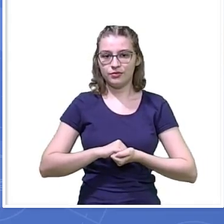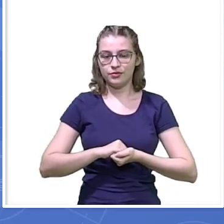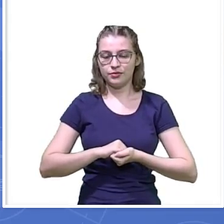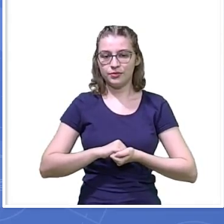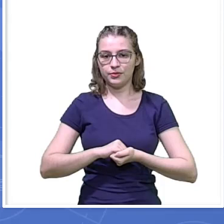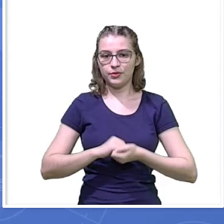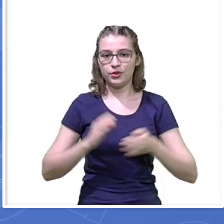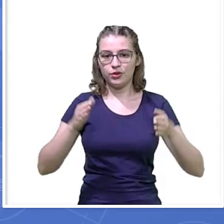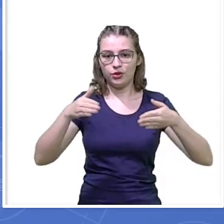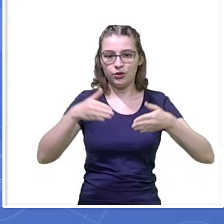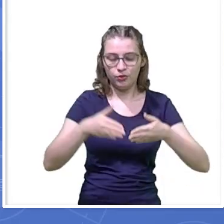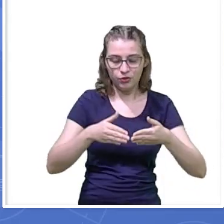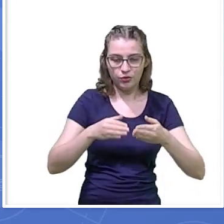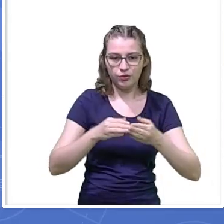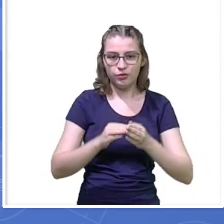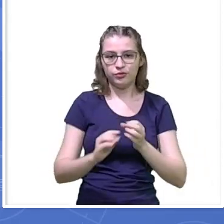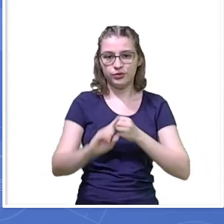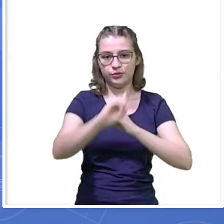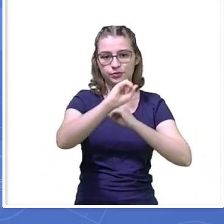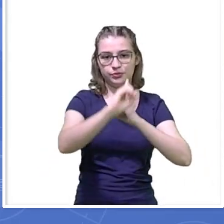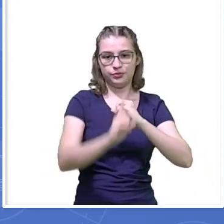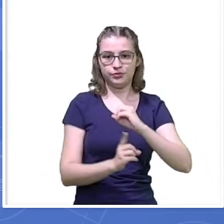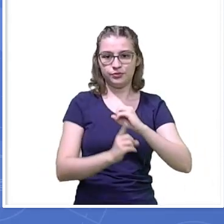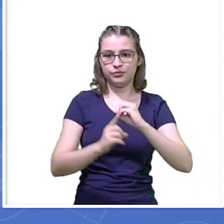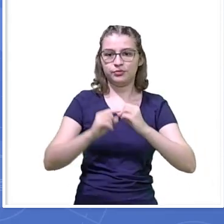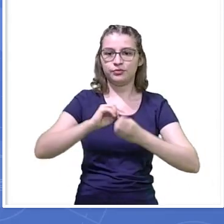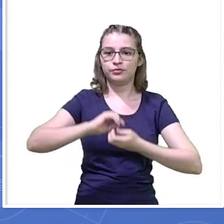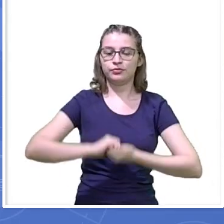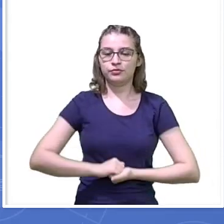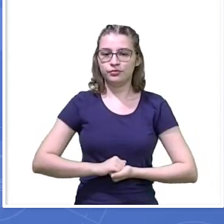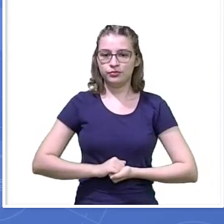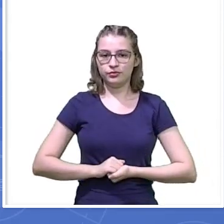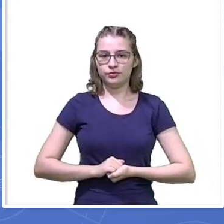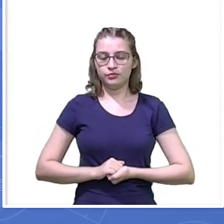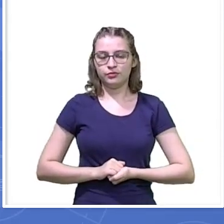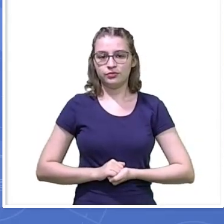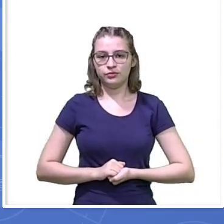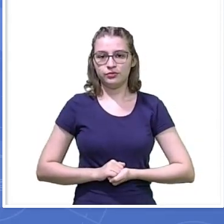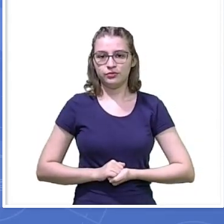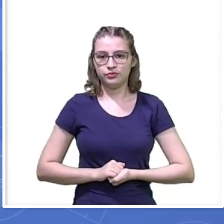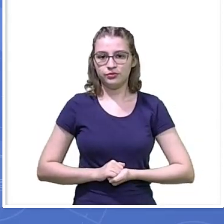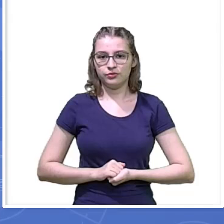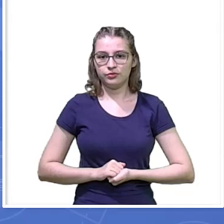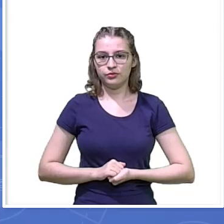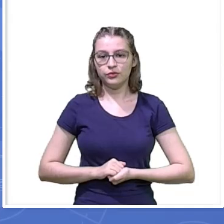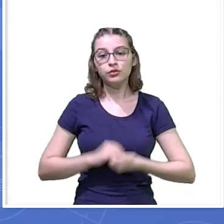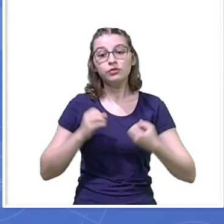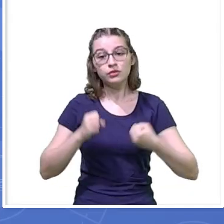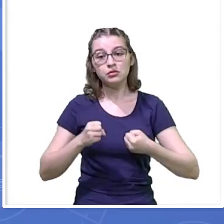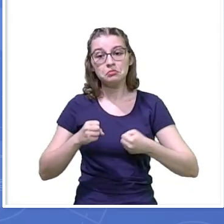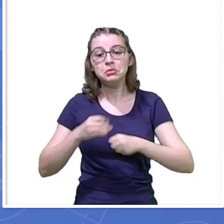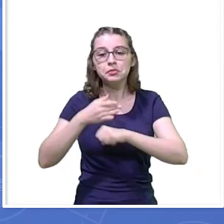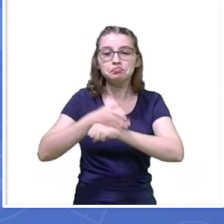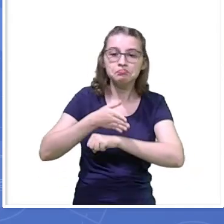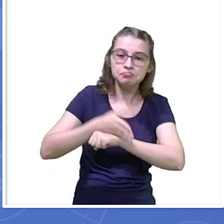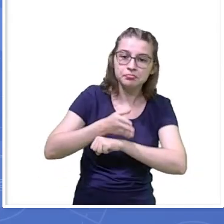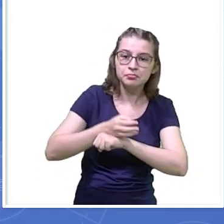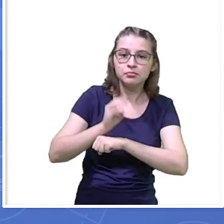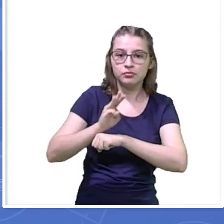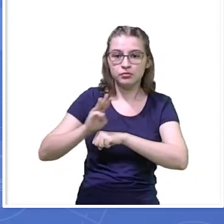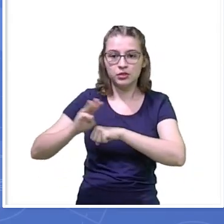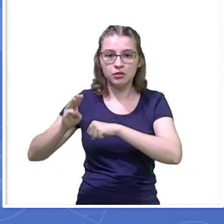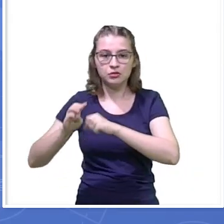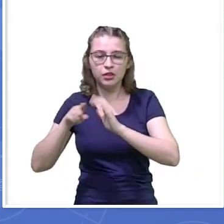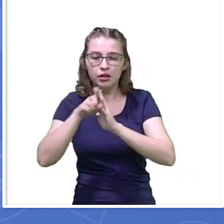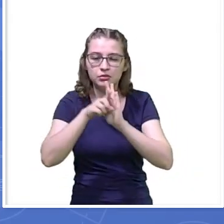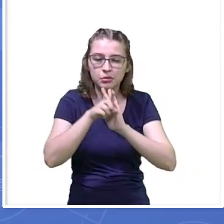ao meridiano de Greenwich. Dito isso, pessoal, essa é uma possibilidade que você tem de verificar informações